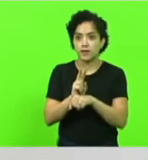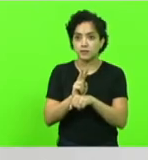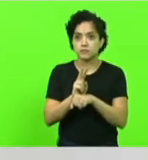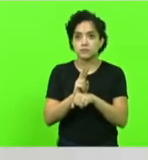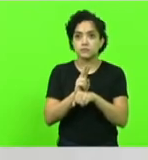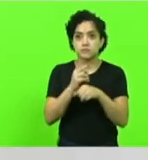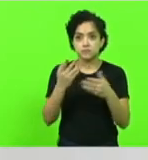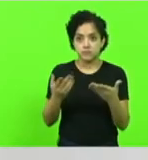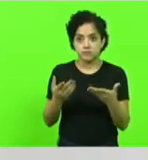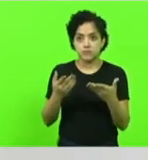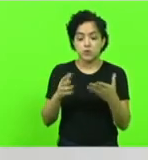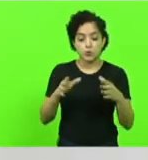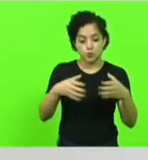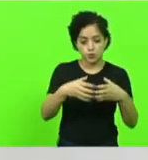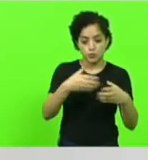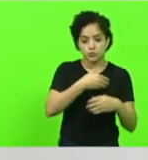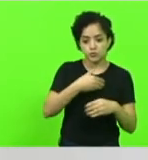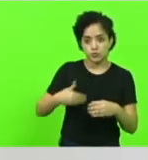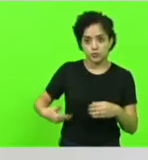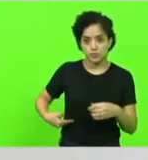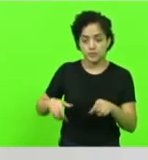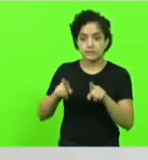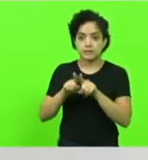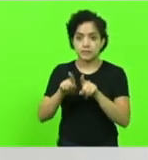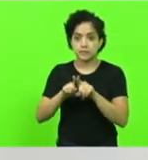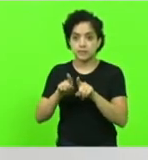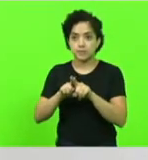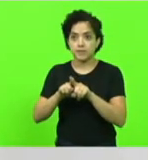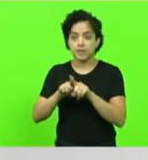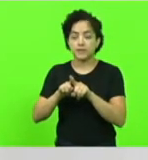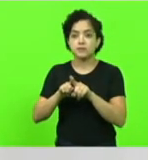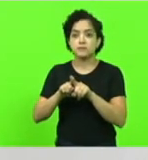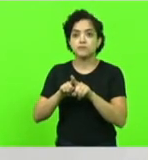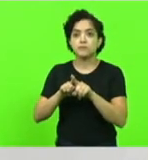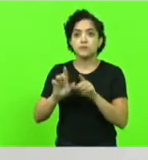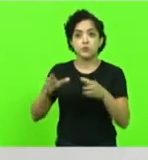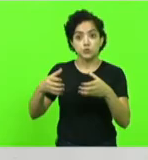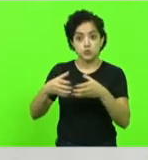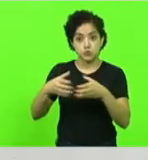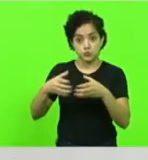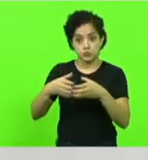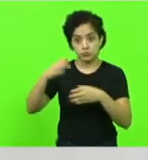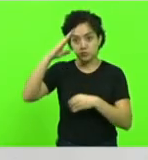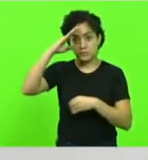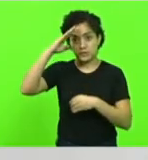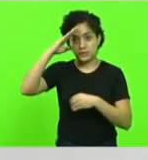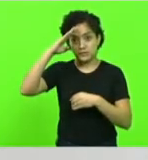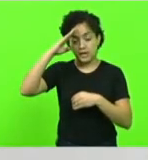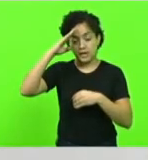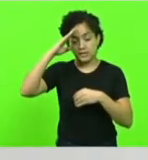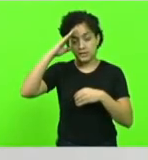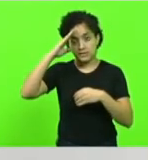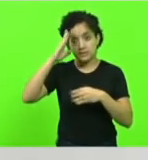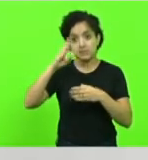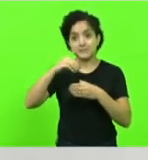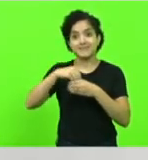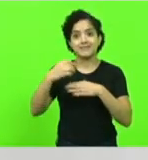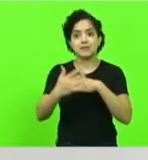integrantes do governo e das forças militares nas redes sociais.